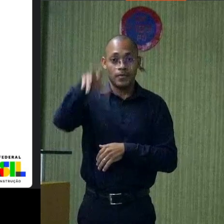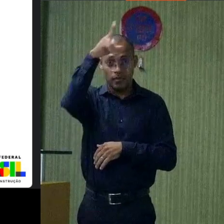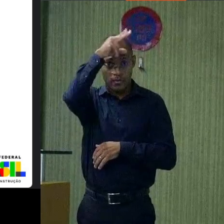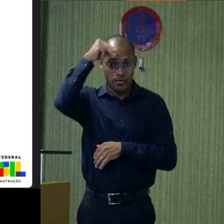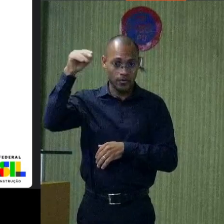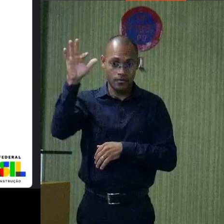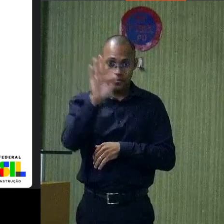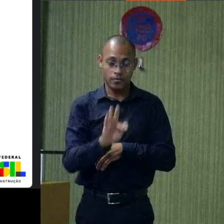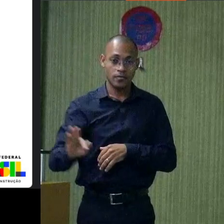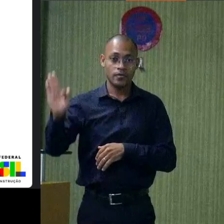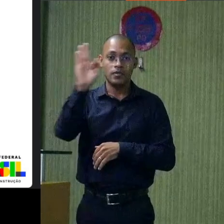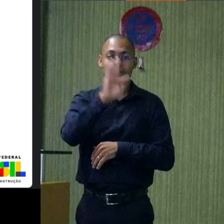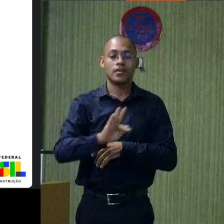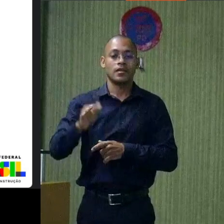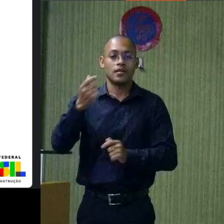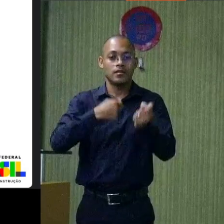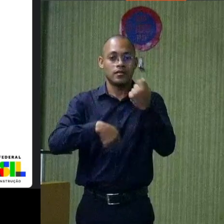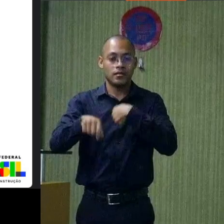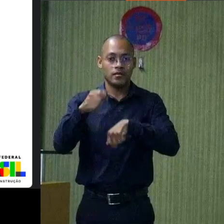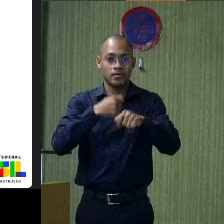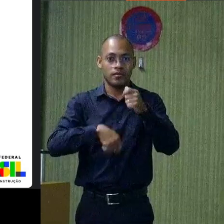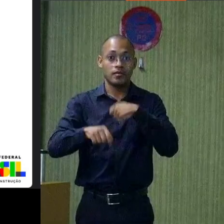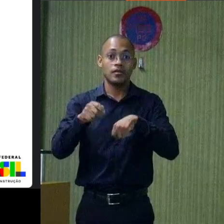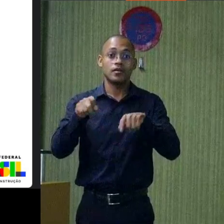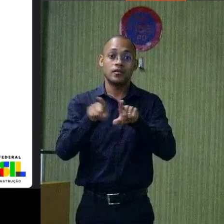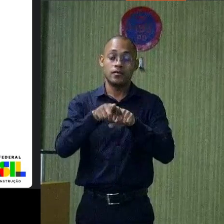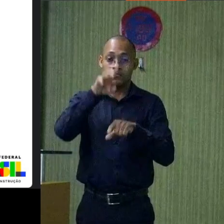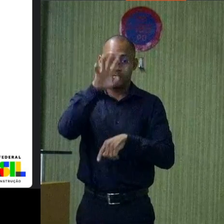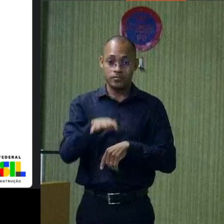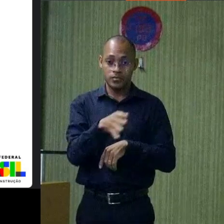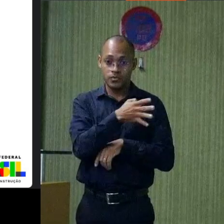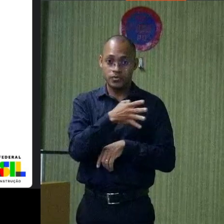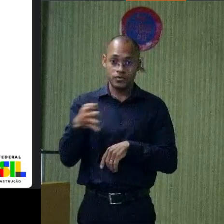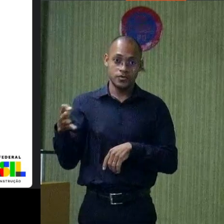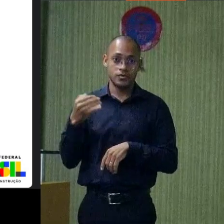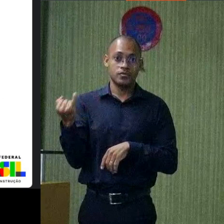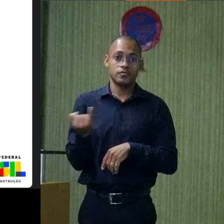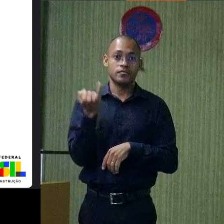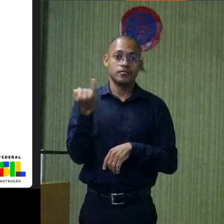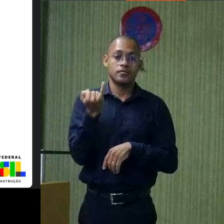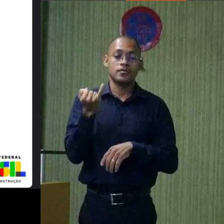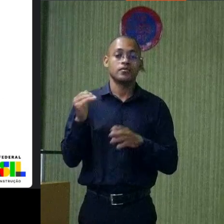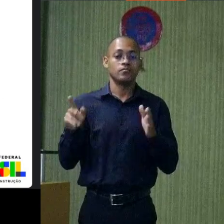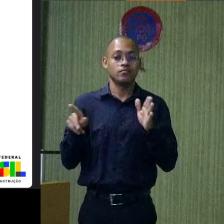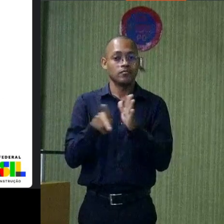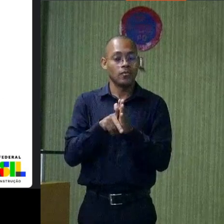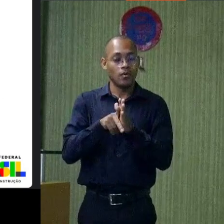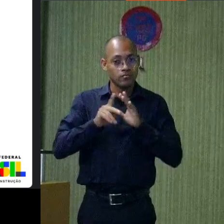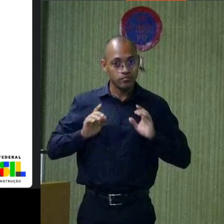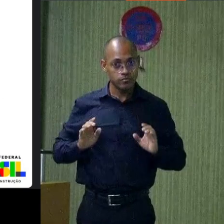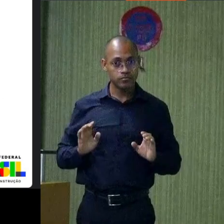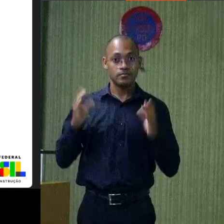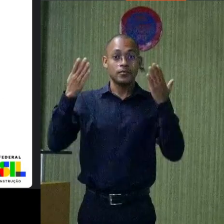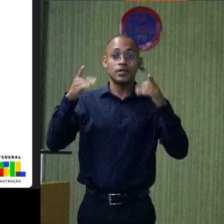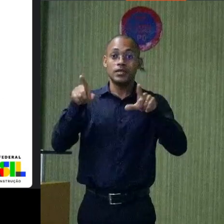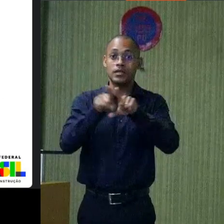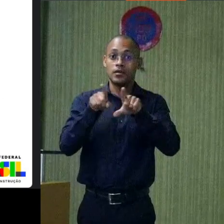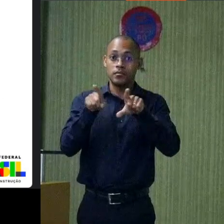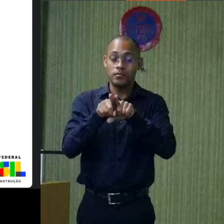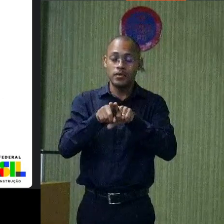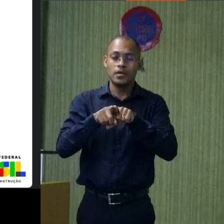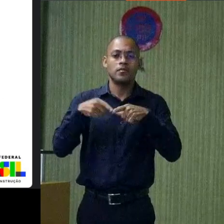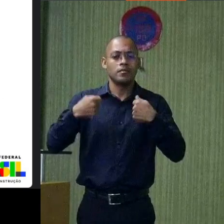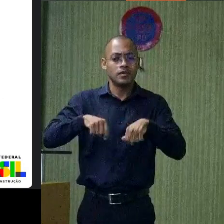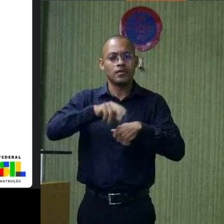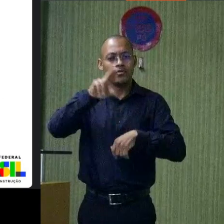informações administrativas e estatísticas relevantes para monitoramento das metas e também utilizará o MEC